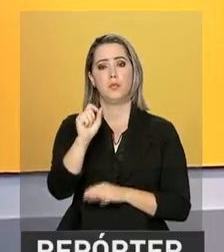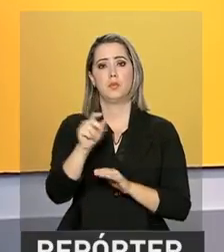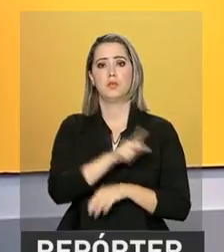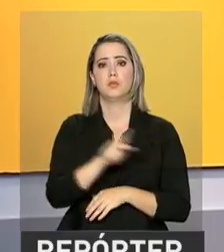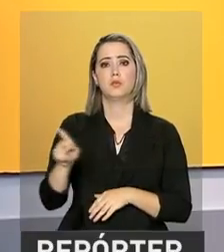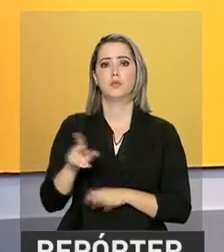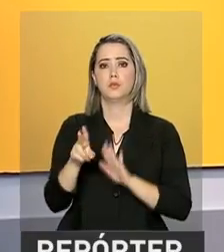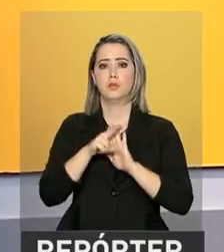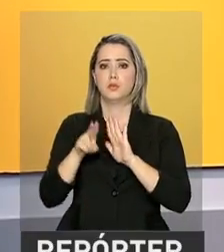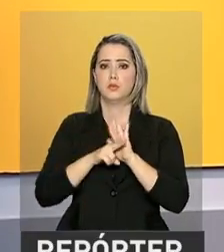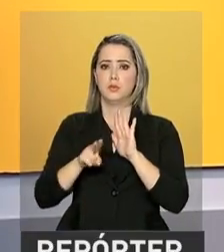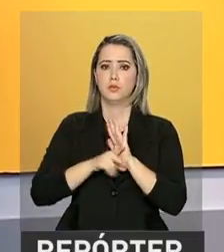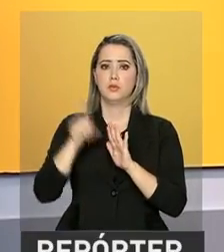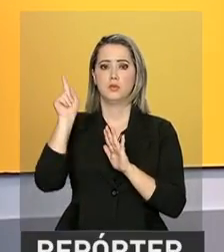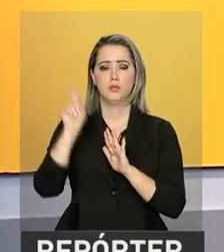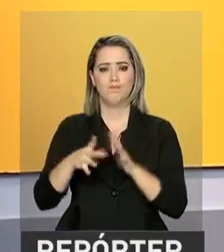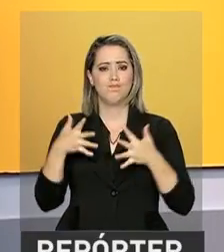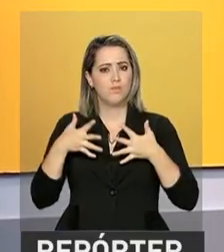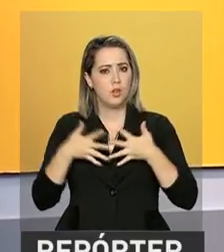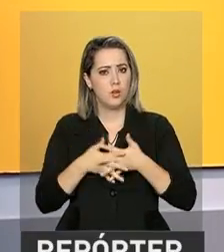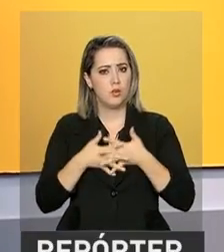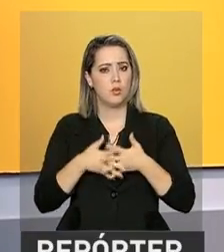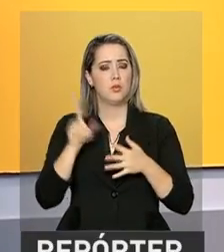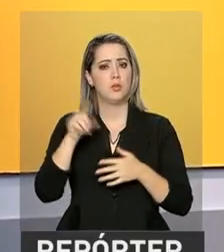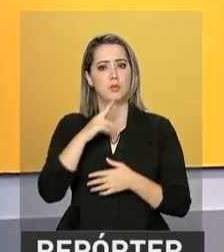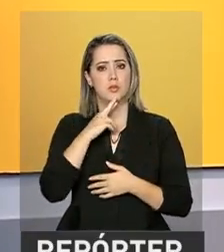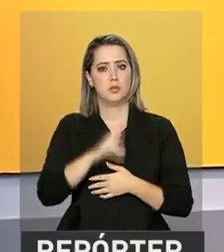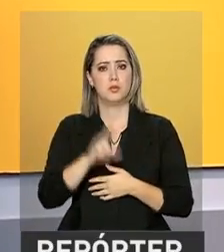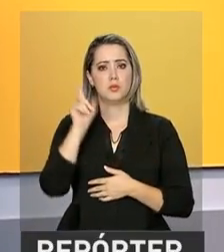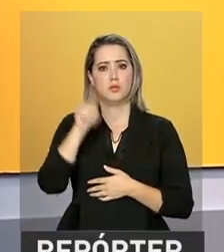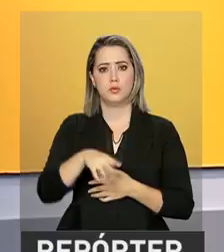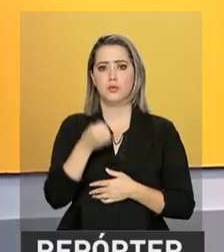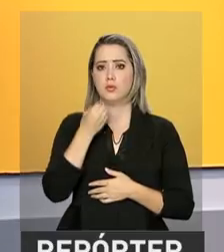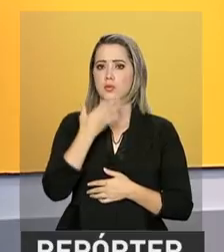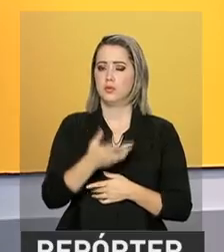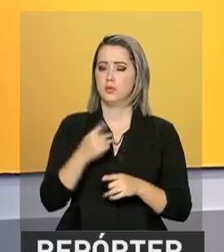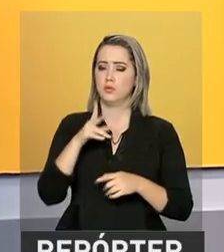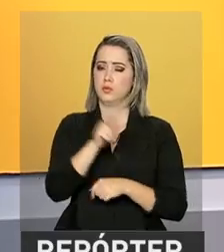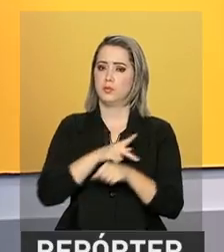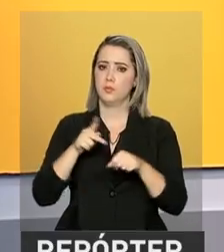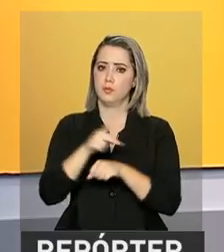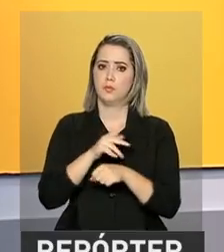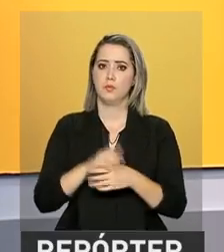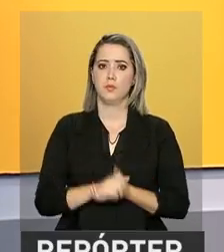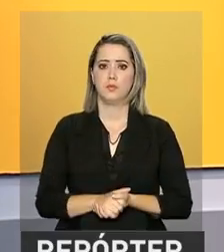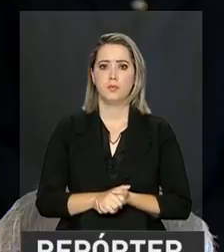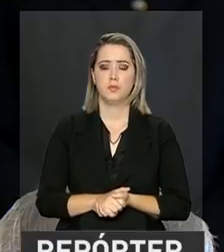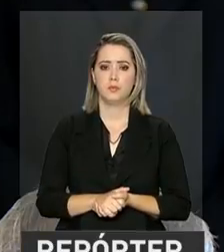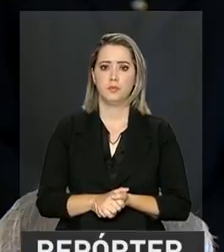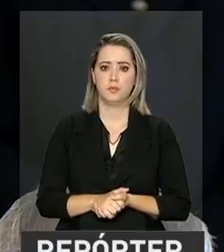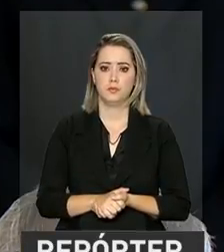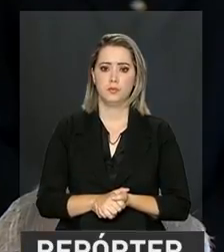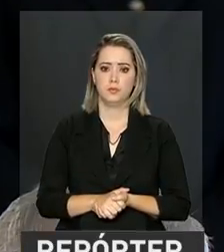reformas é complicada mas o resultado trará benefícios para o país